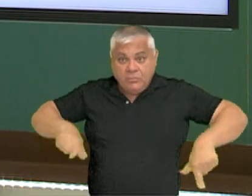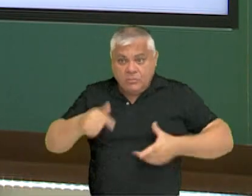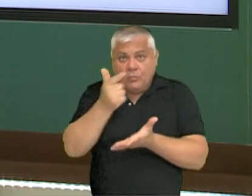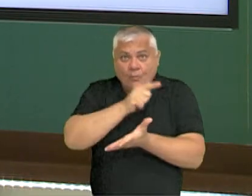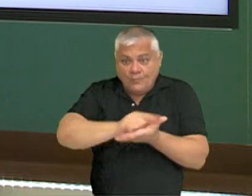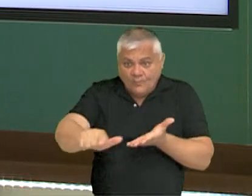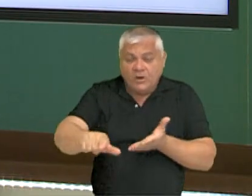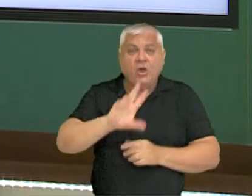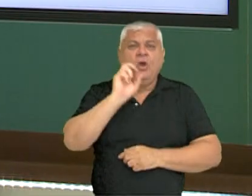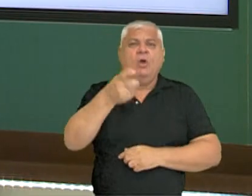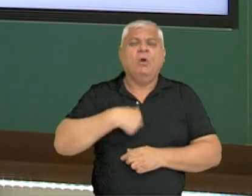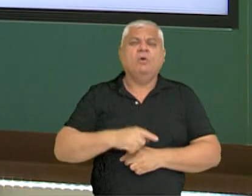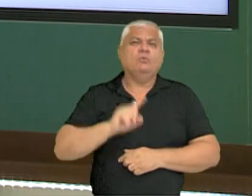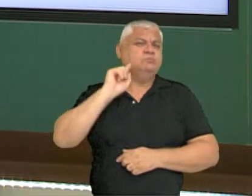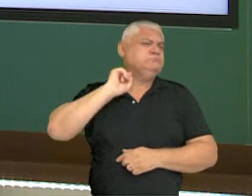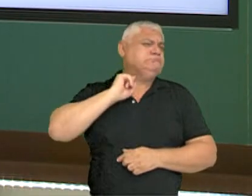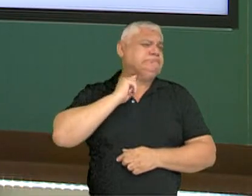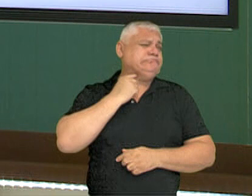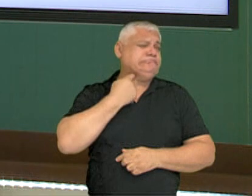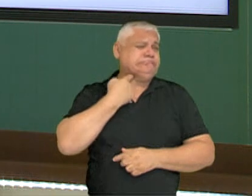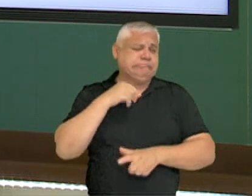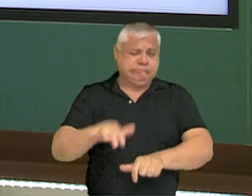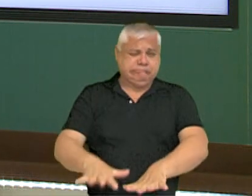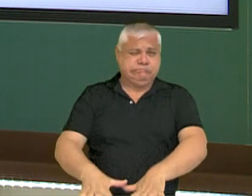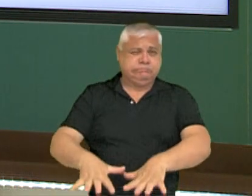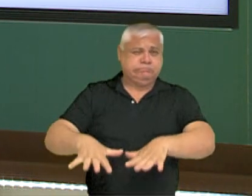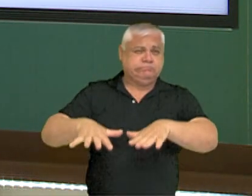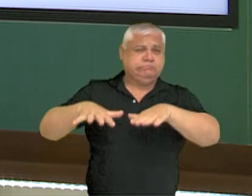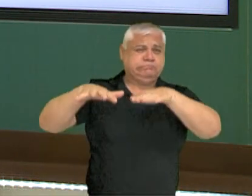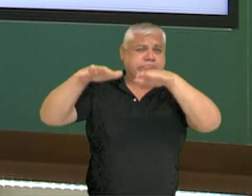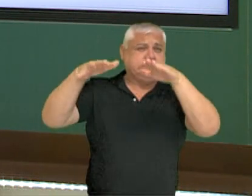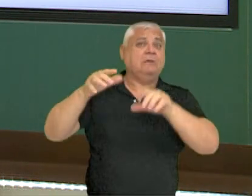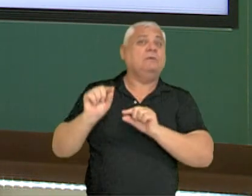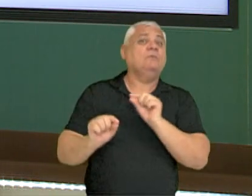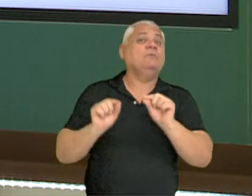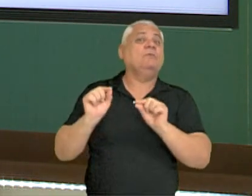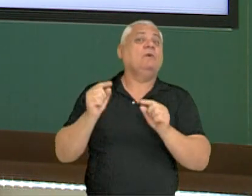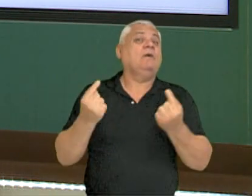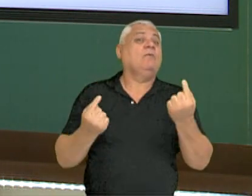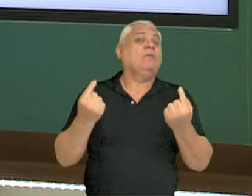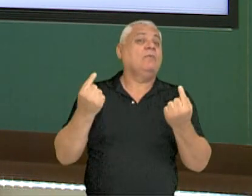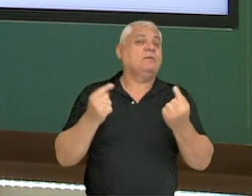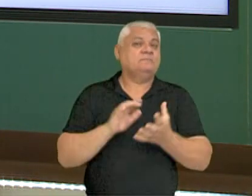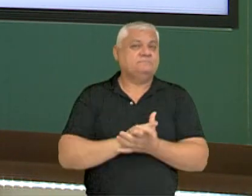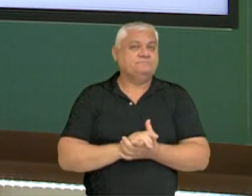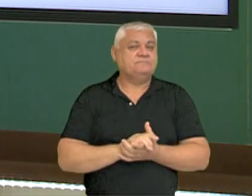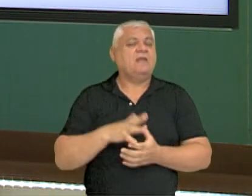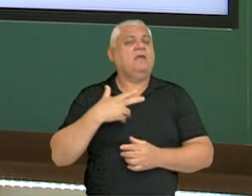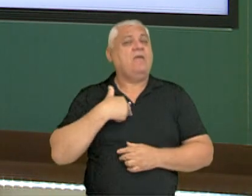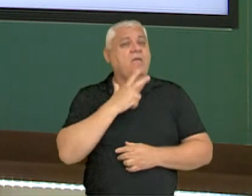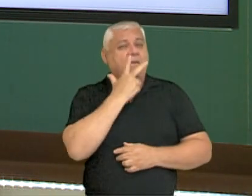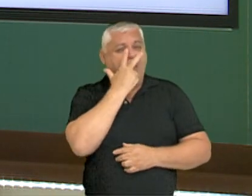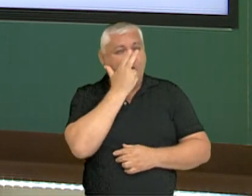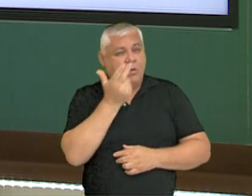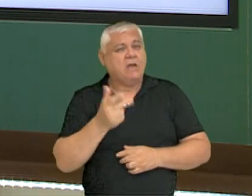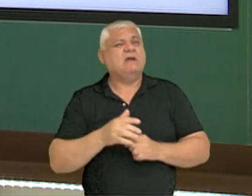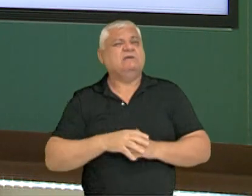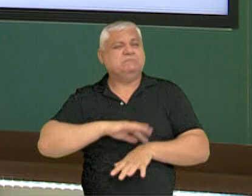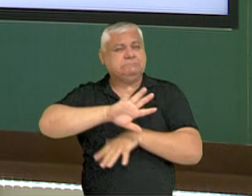Ou eles ficam sujos, bastante sujos inclusive? Eu acho que eles ficam muito